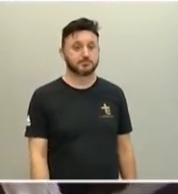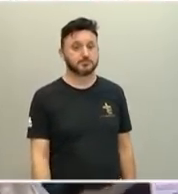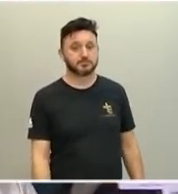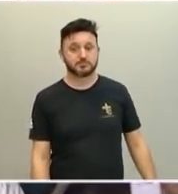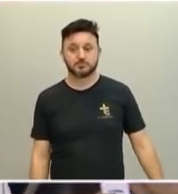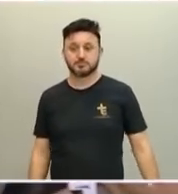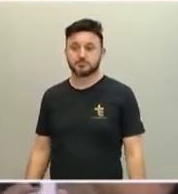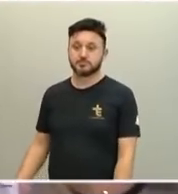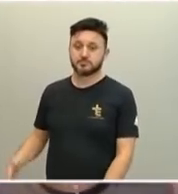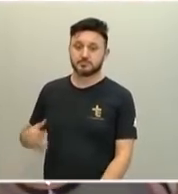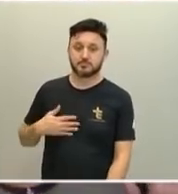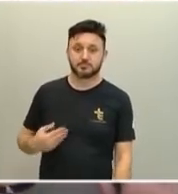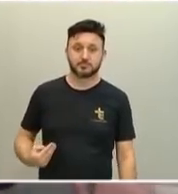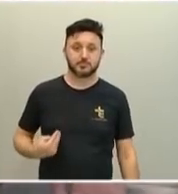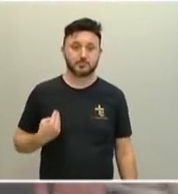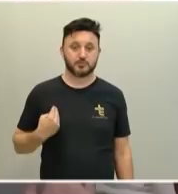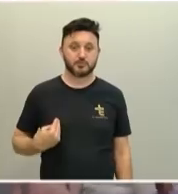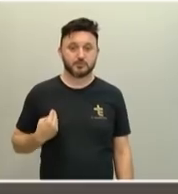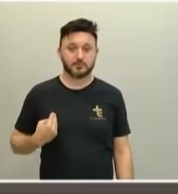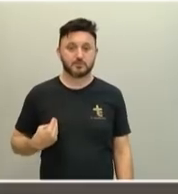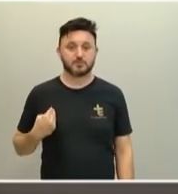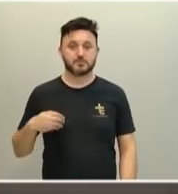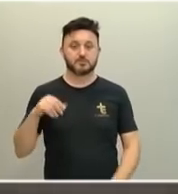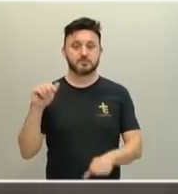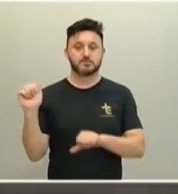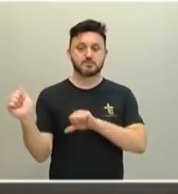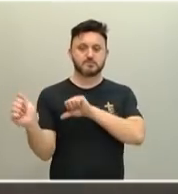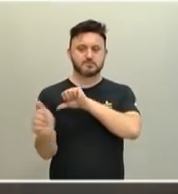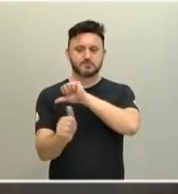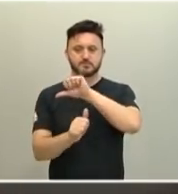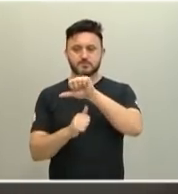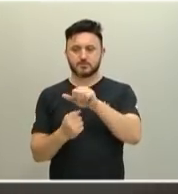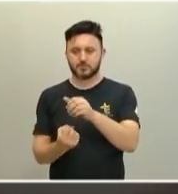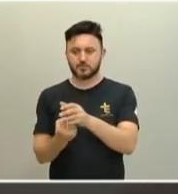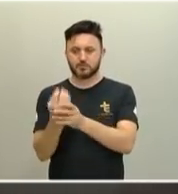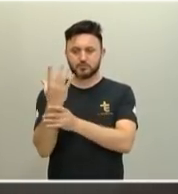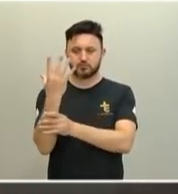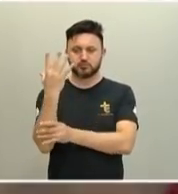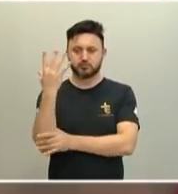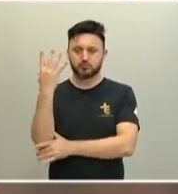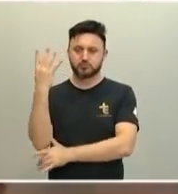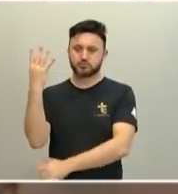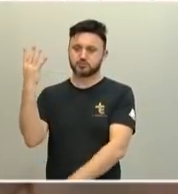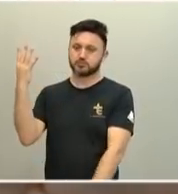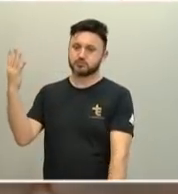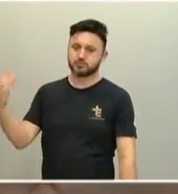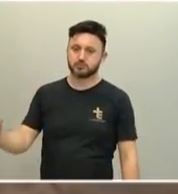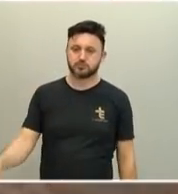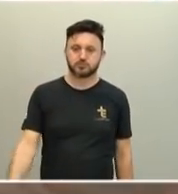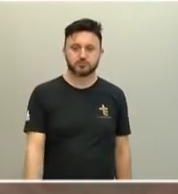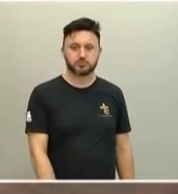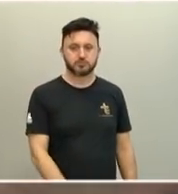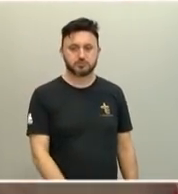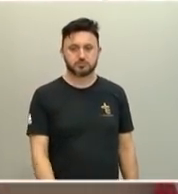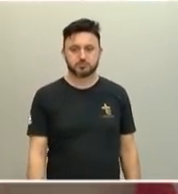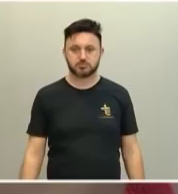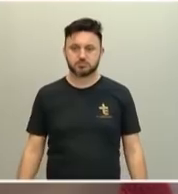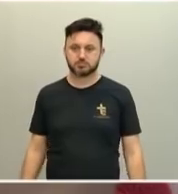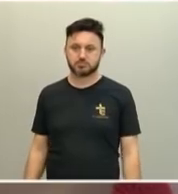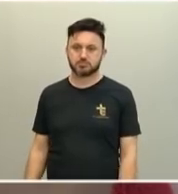O meu deserto florirá. O seu deserto